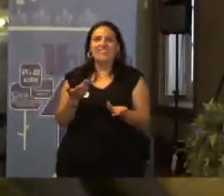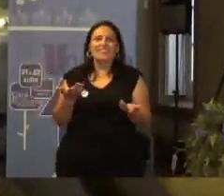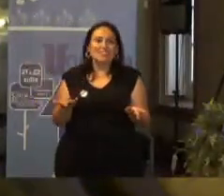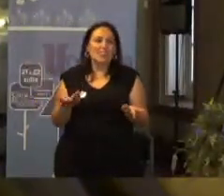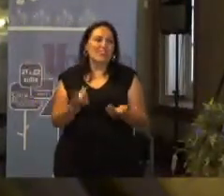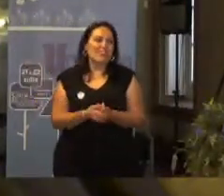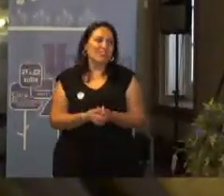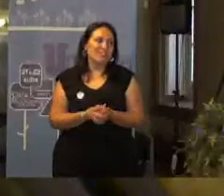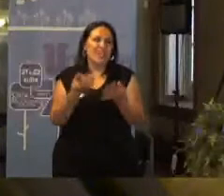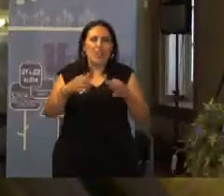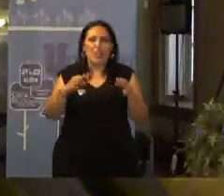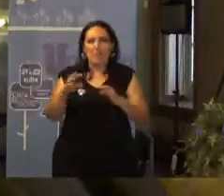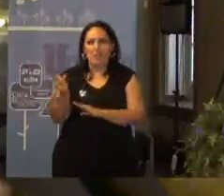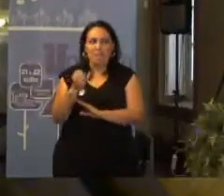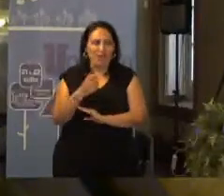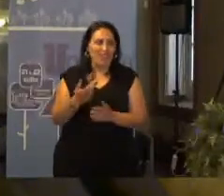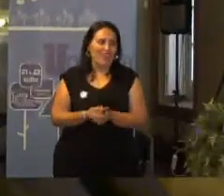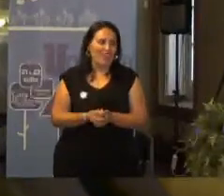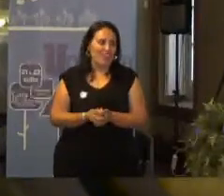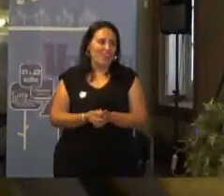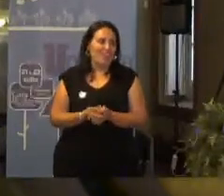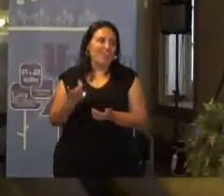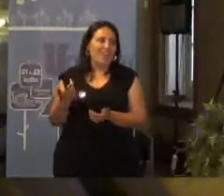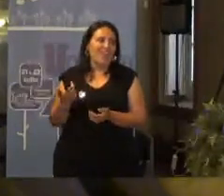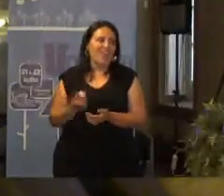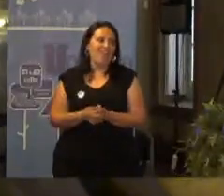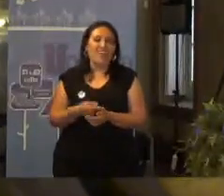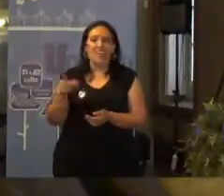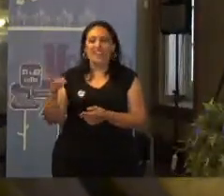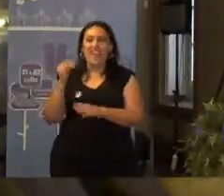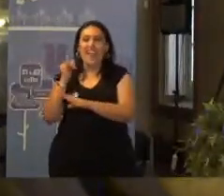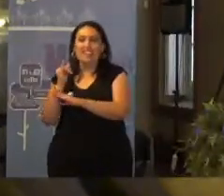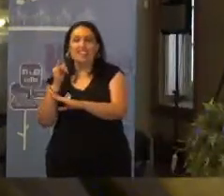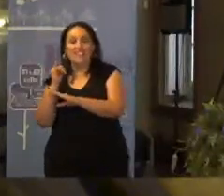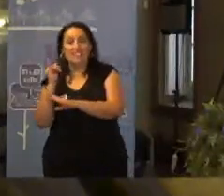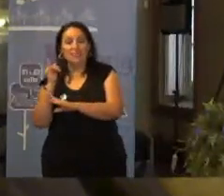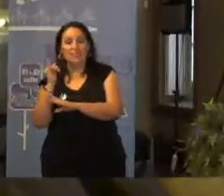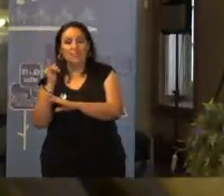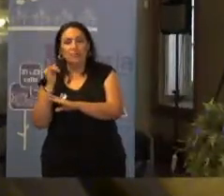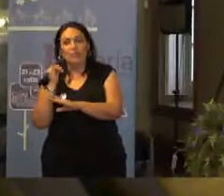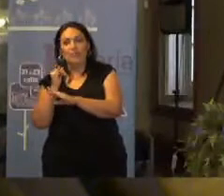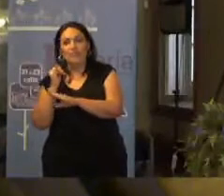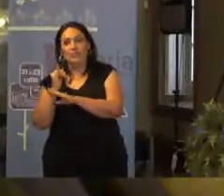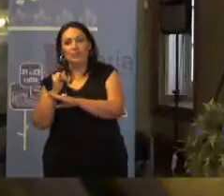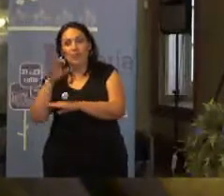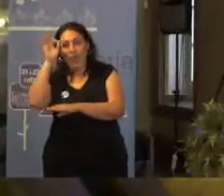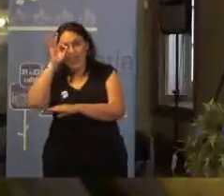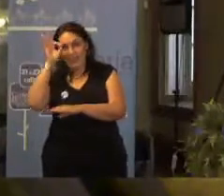é normal, vale? Ela estudaba no turno no instituto, cando era profe no Instituto Castelao de